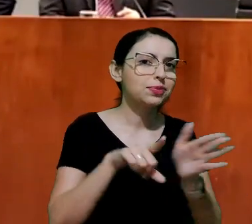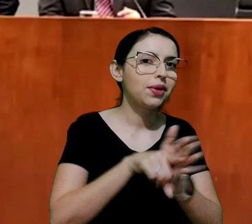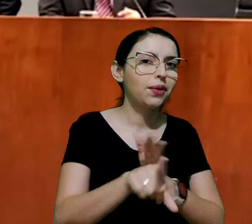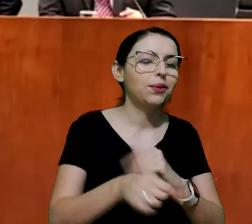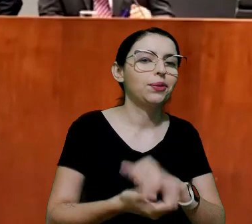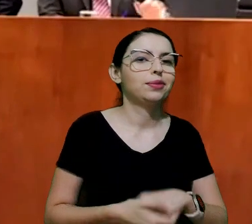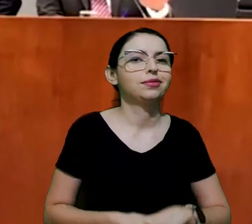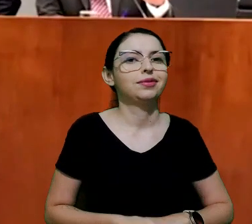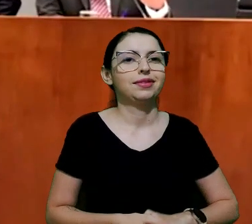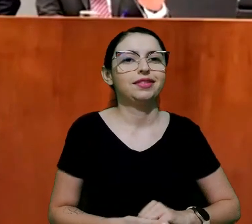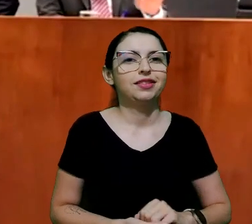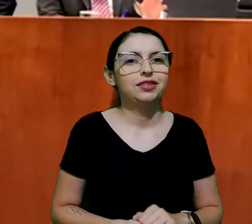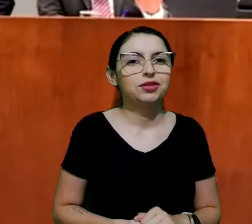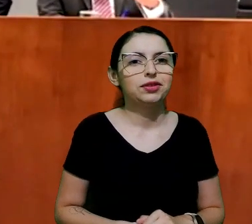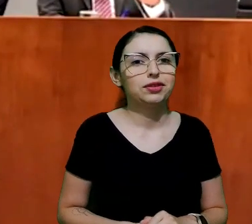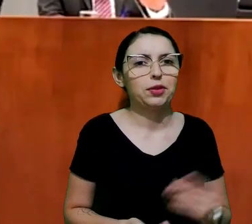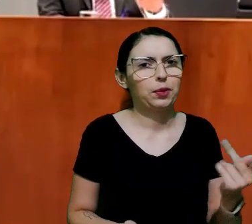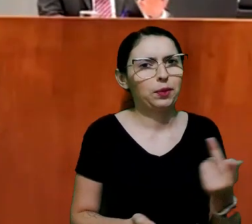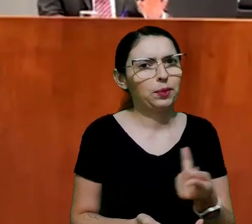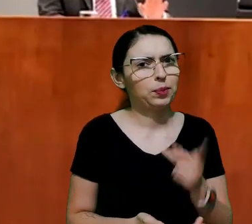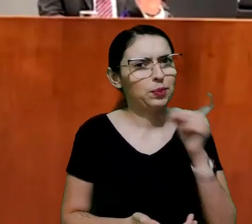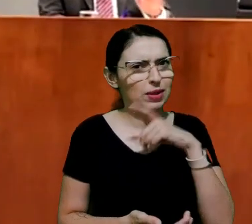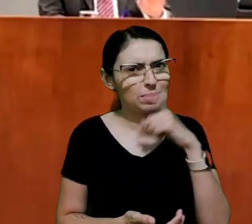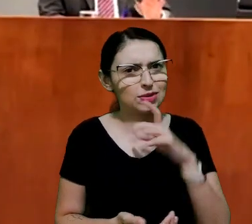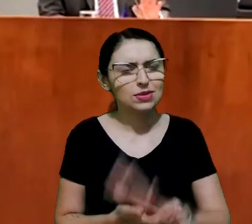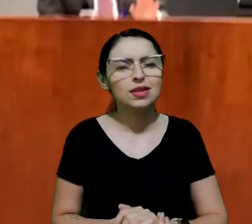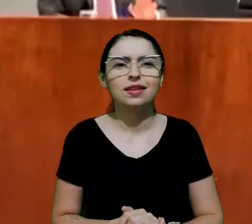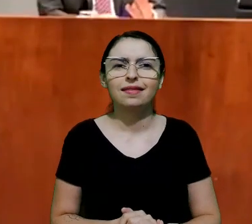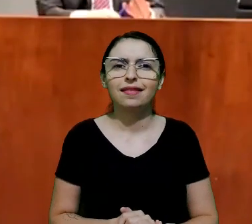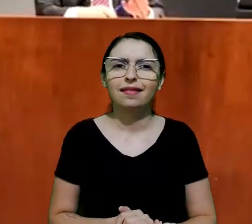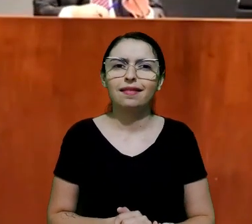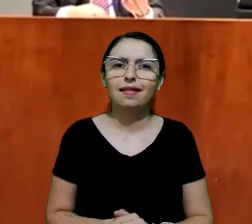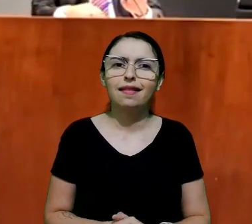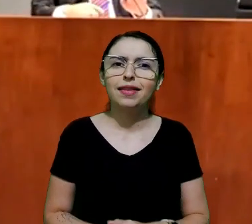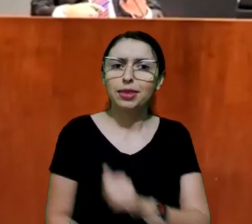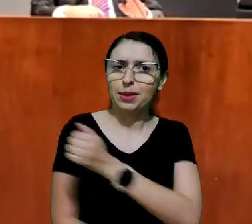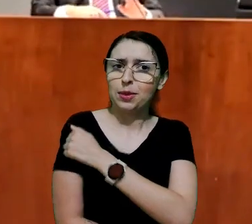Não é verdade. Tem alguns alunos aqui que podem provar que não é verdade.